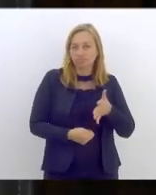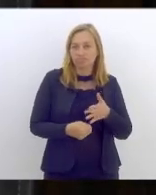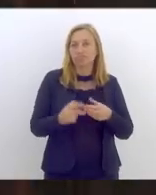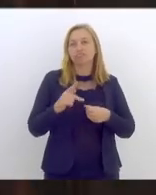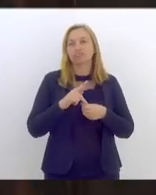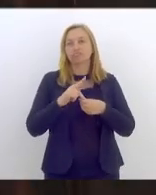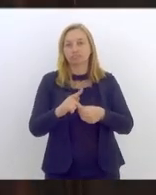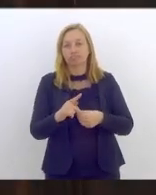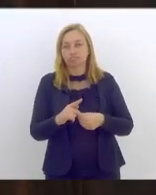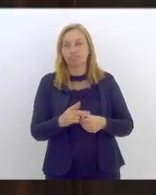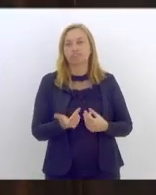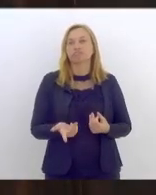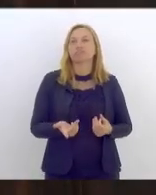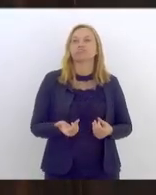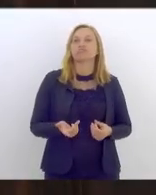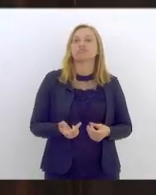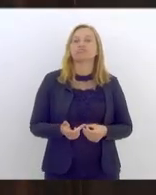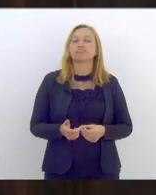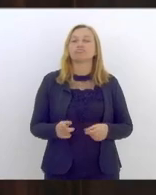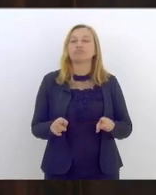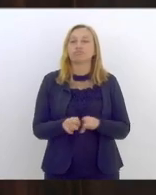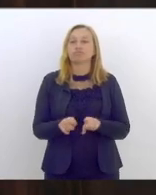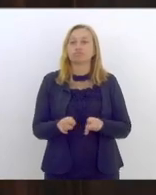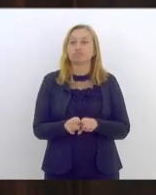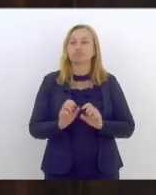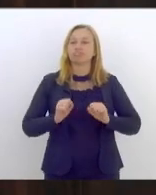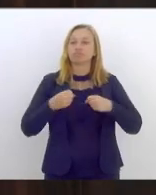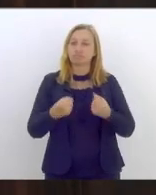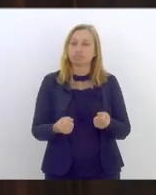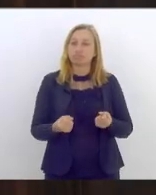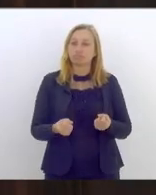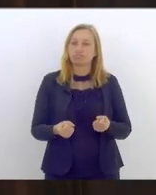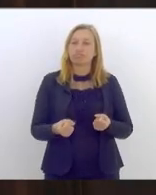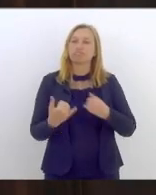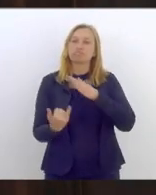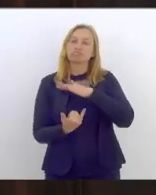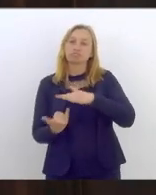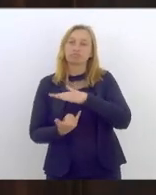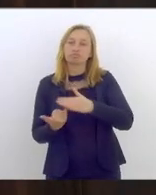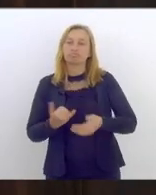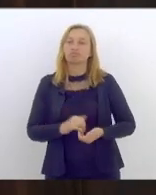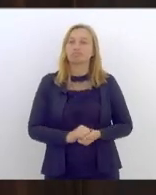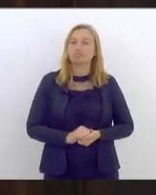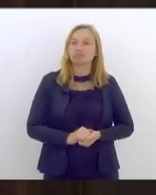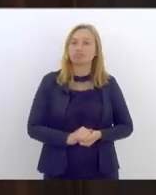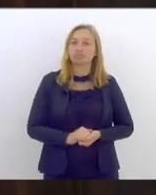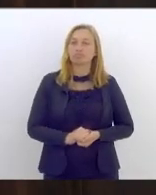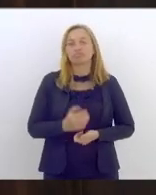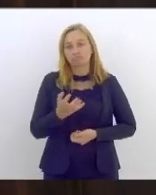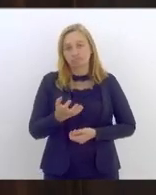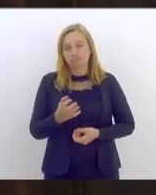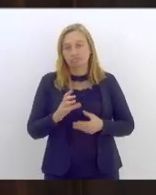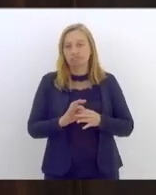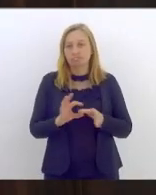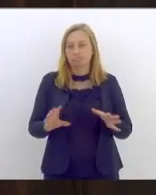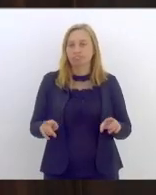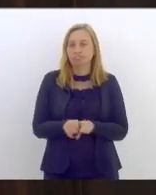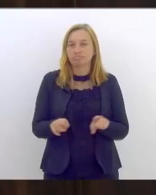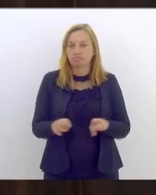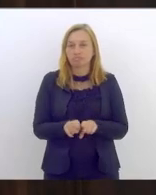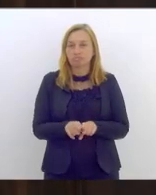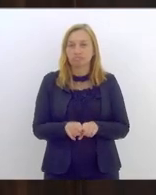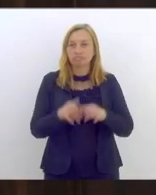promotoria no órgão de execução quanto na defesa dos interesses institucionais é só queria deixar aqui também